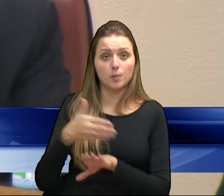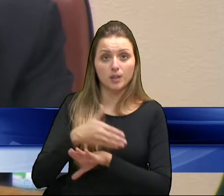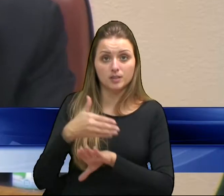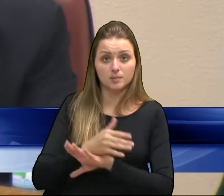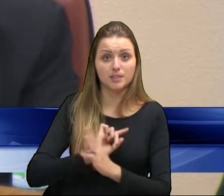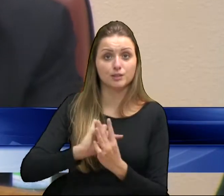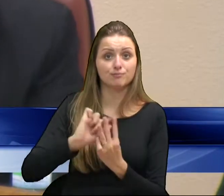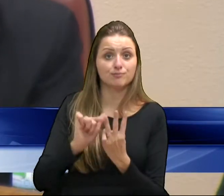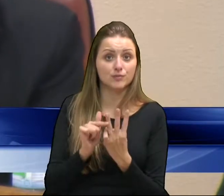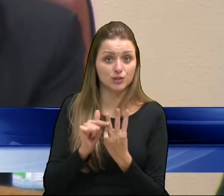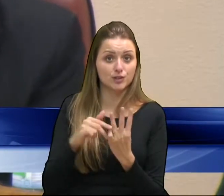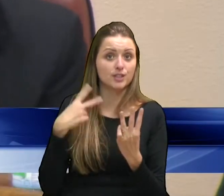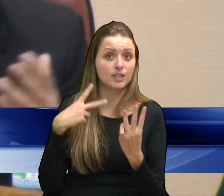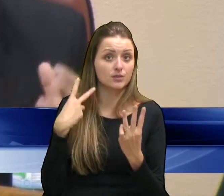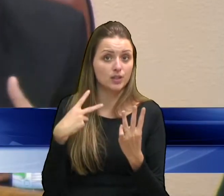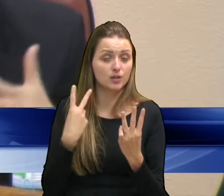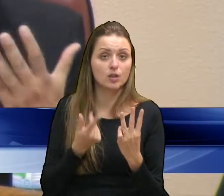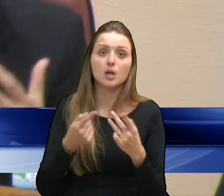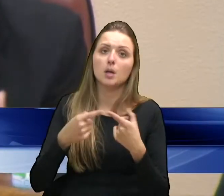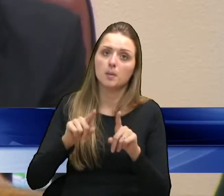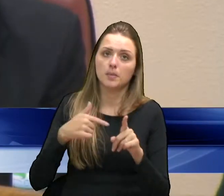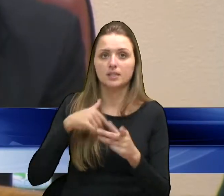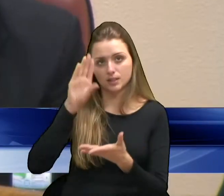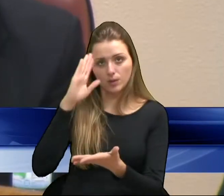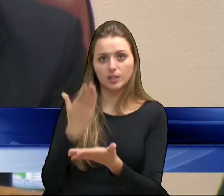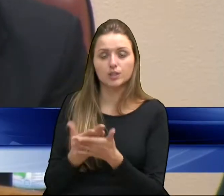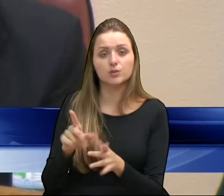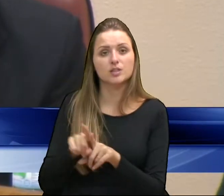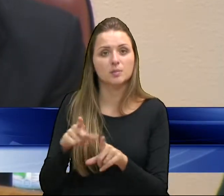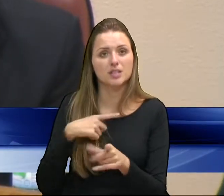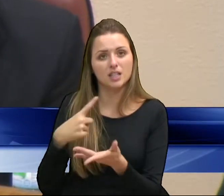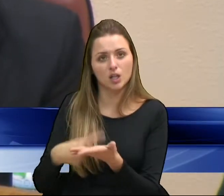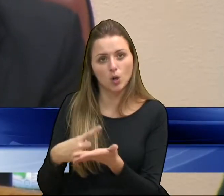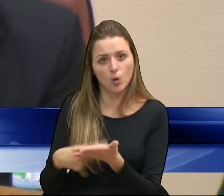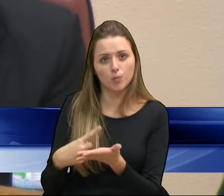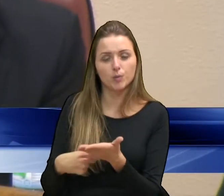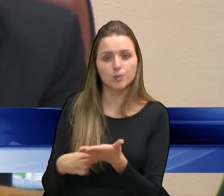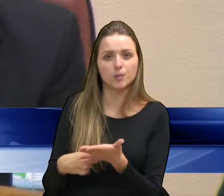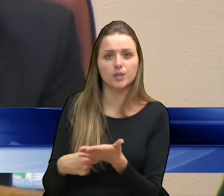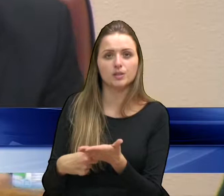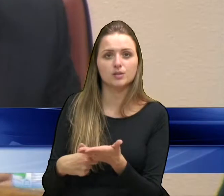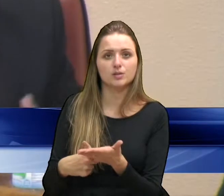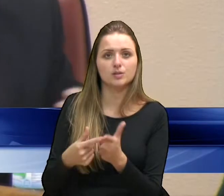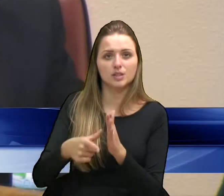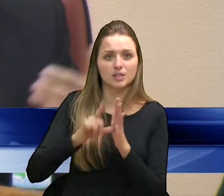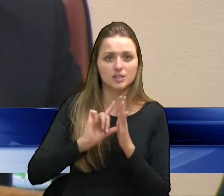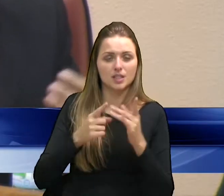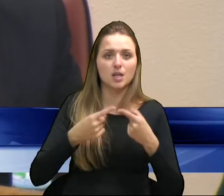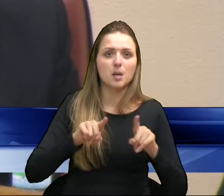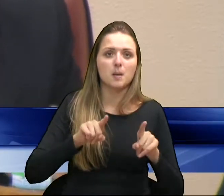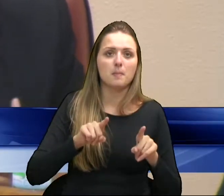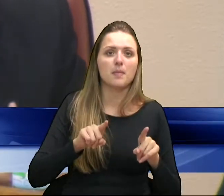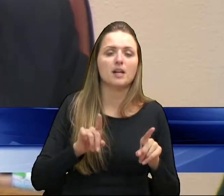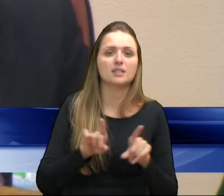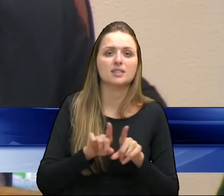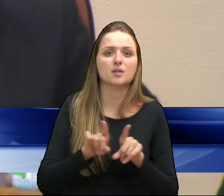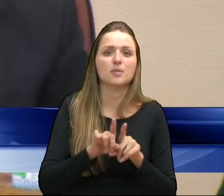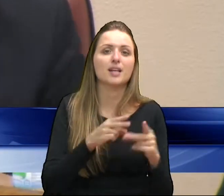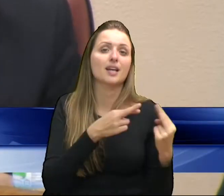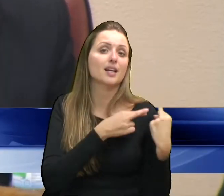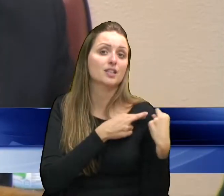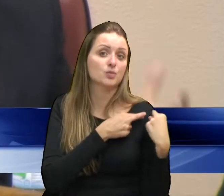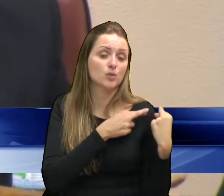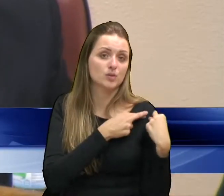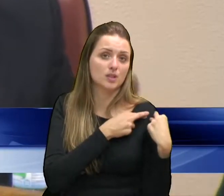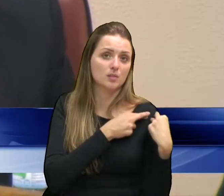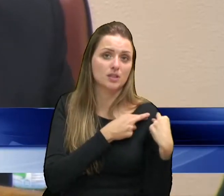3. Né? Mas eu acredito que também tem outros compromissos, mas nós colocamos agora um pouco da responsabilidade, vereadora Paula,